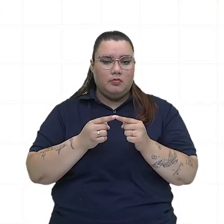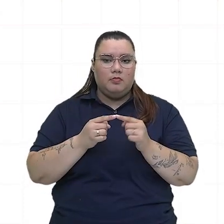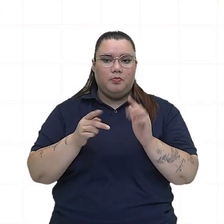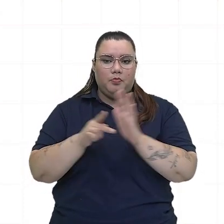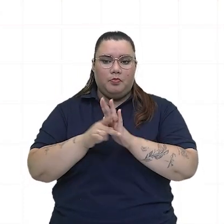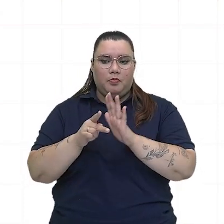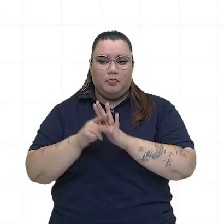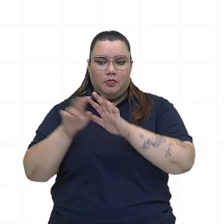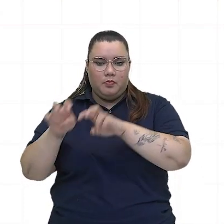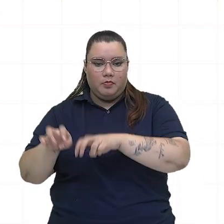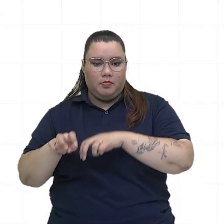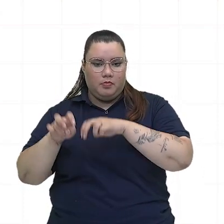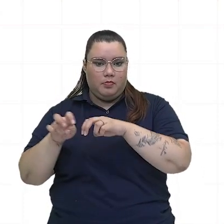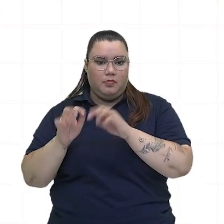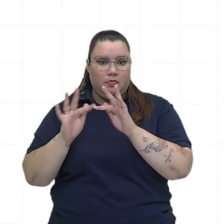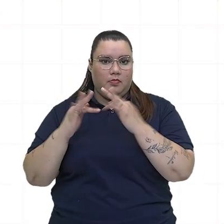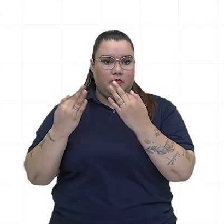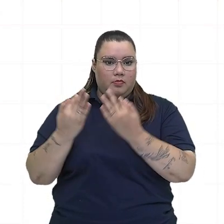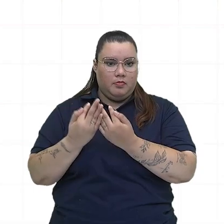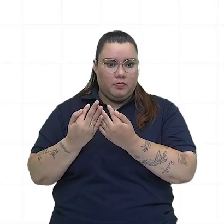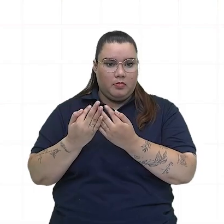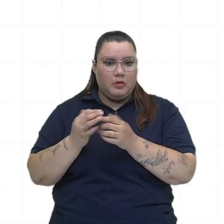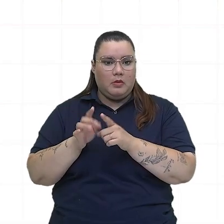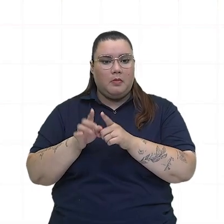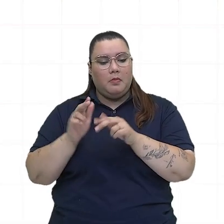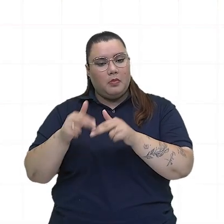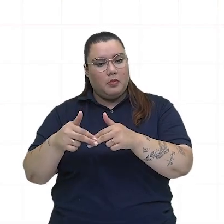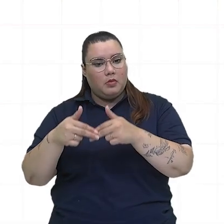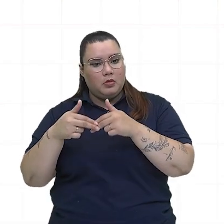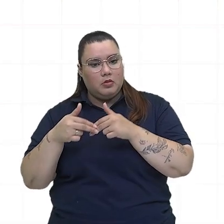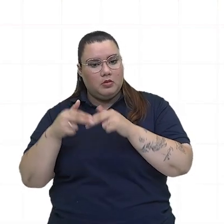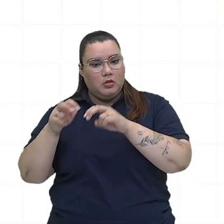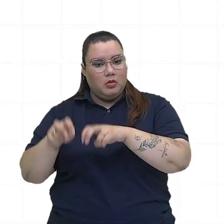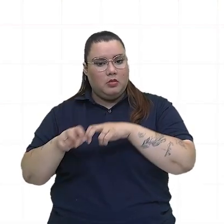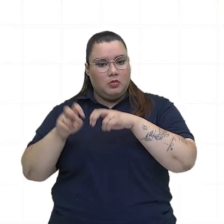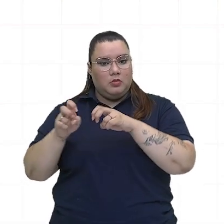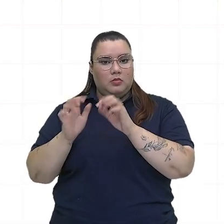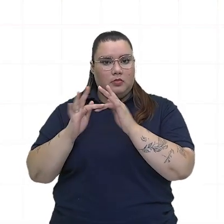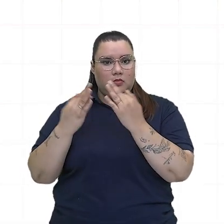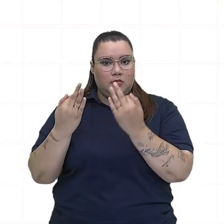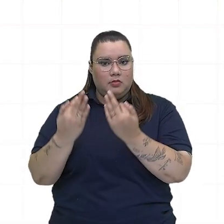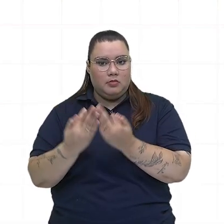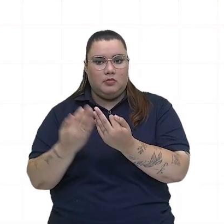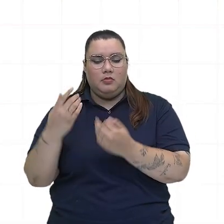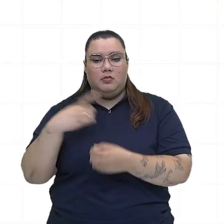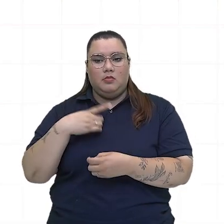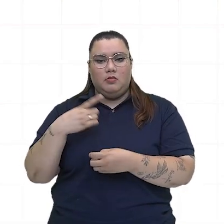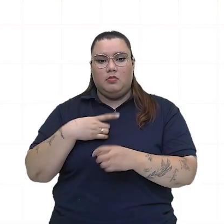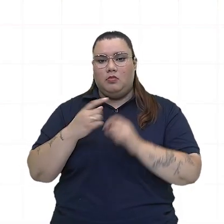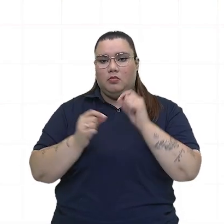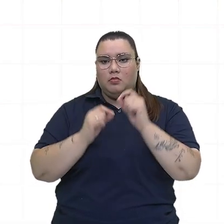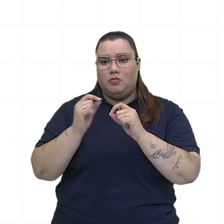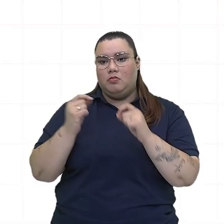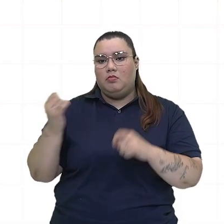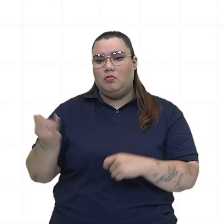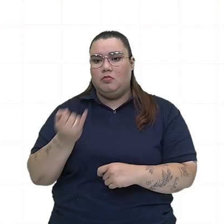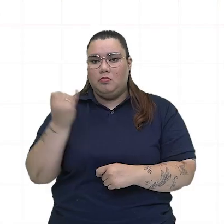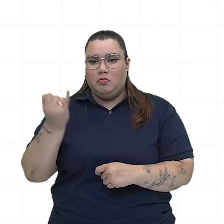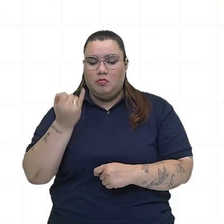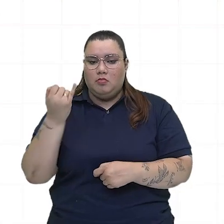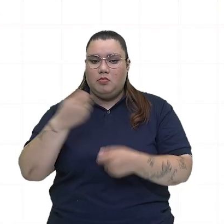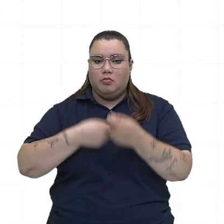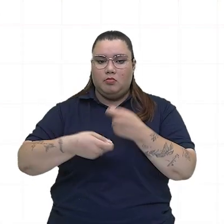da agricultura familiar. Por isso, a agricultura familiar ela tem uma grande